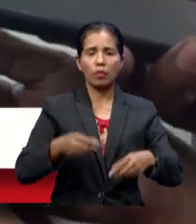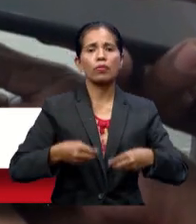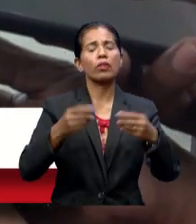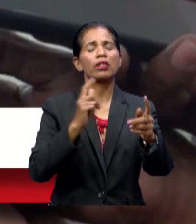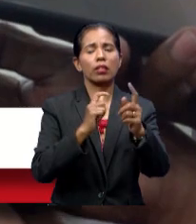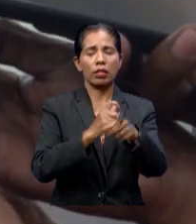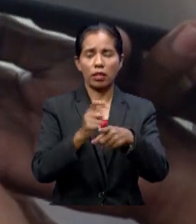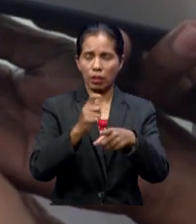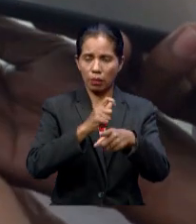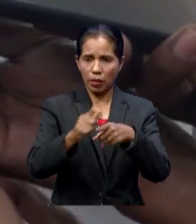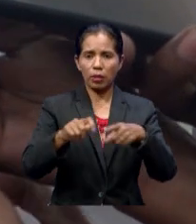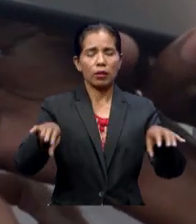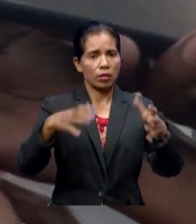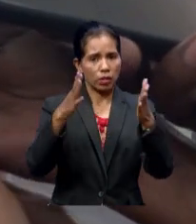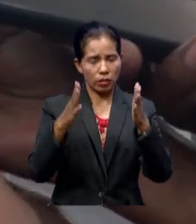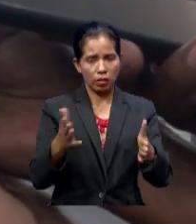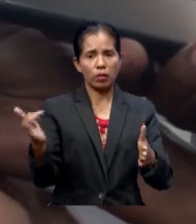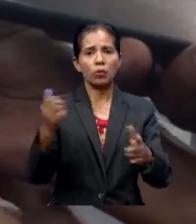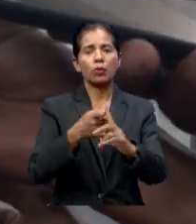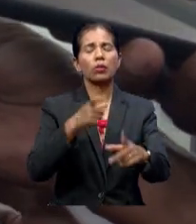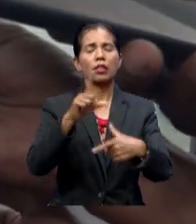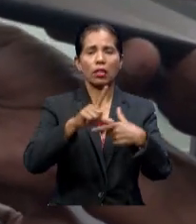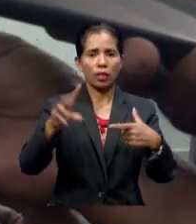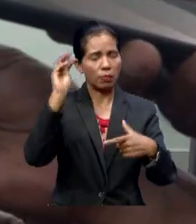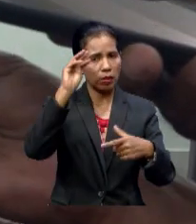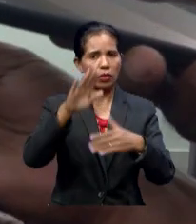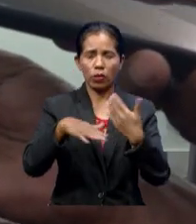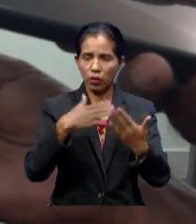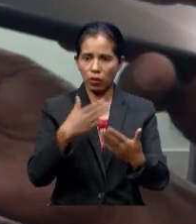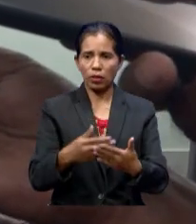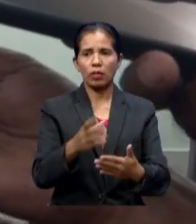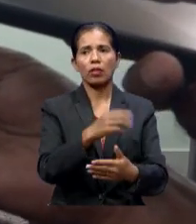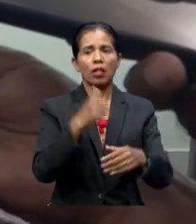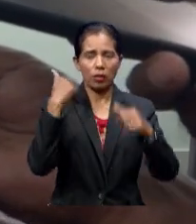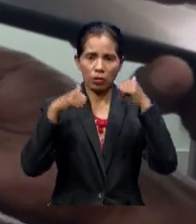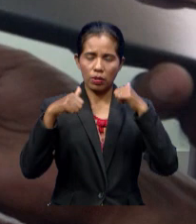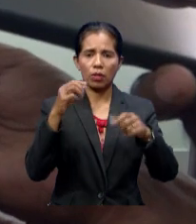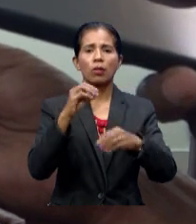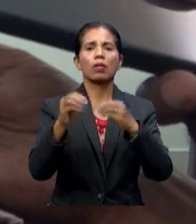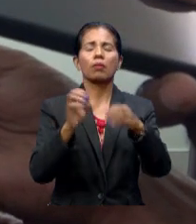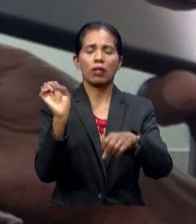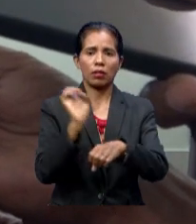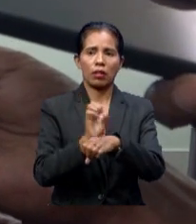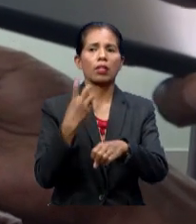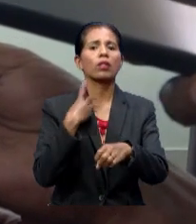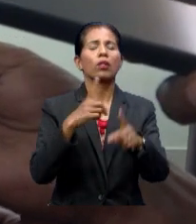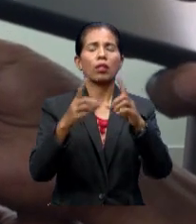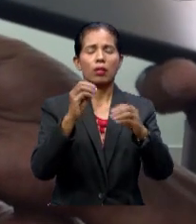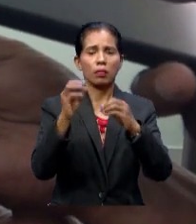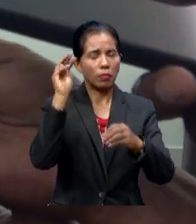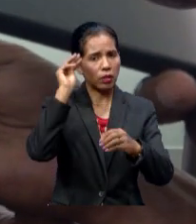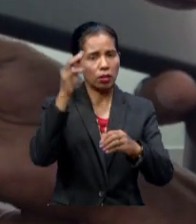itania oficiais sira os linhas ministeriais liu ser na beke car atividades económicas nia nessa nita kula kono ministério da